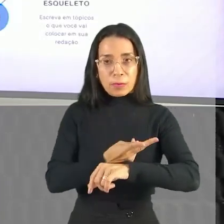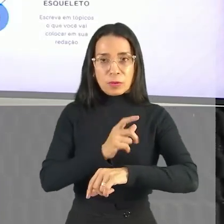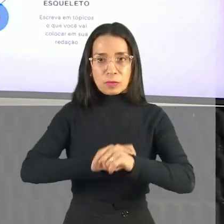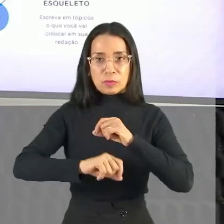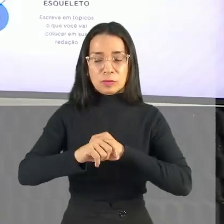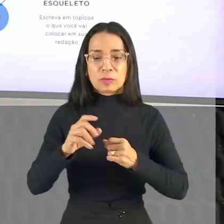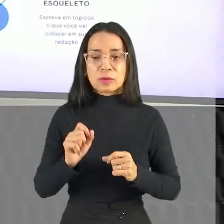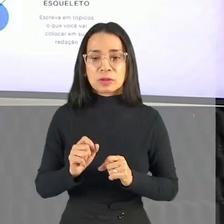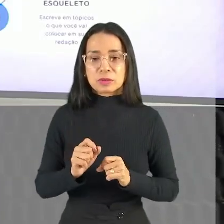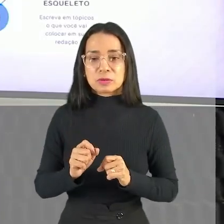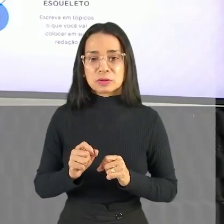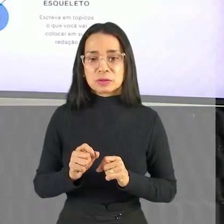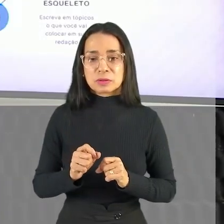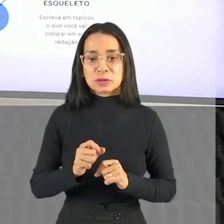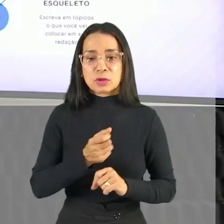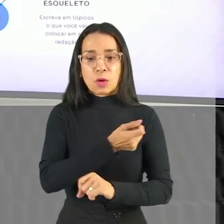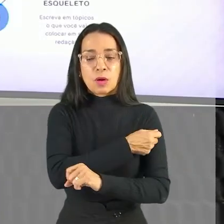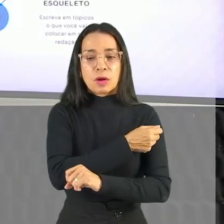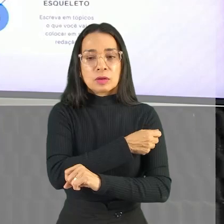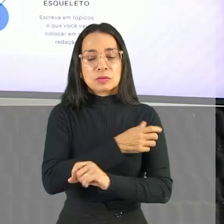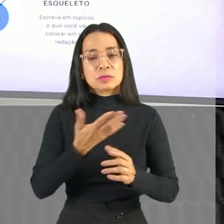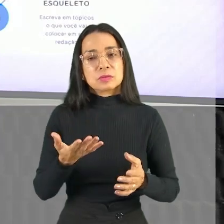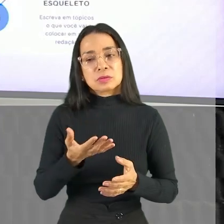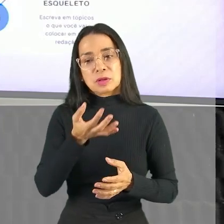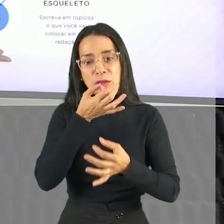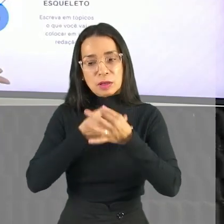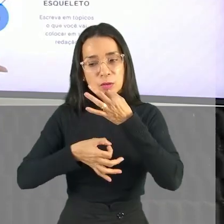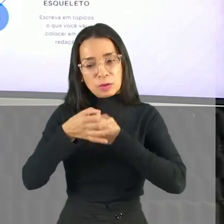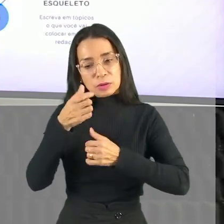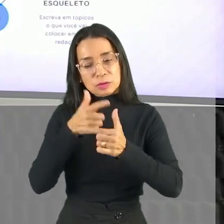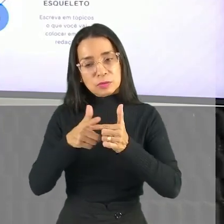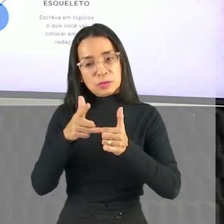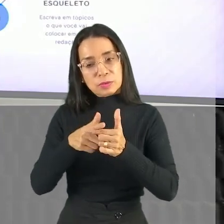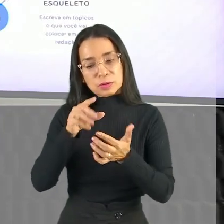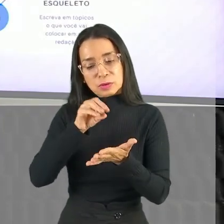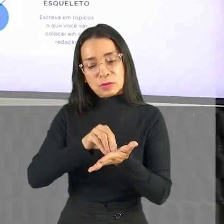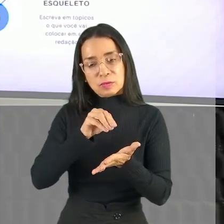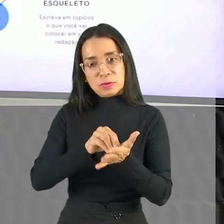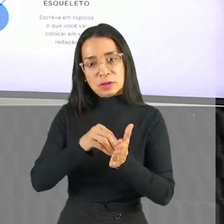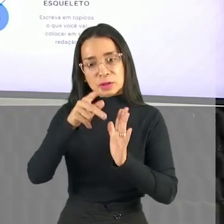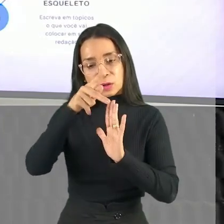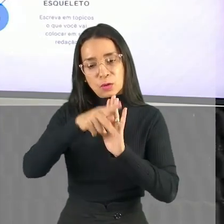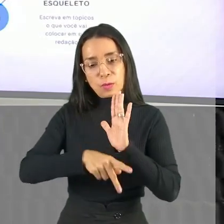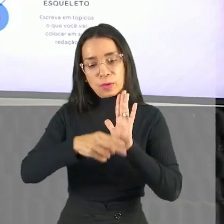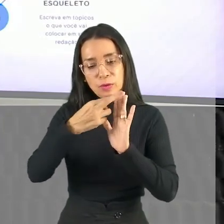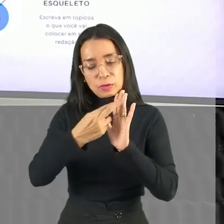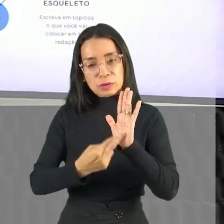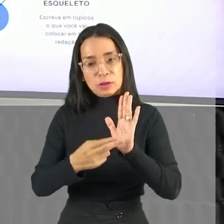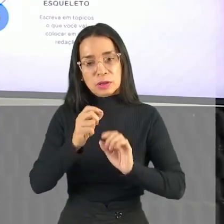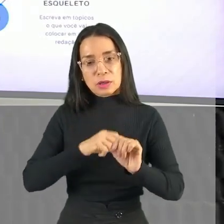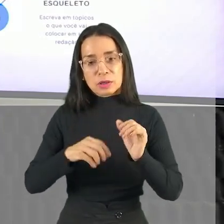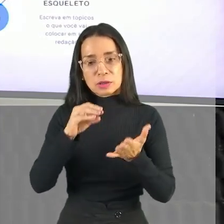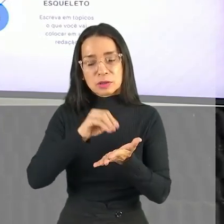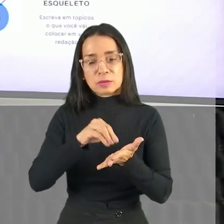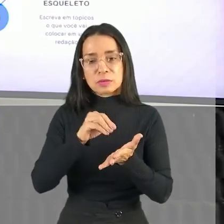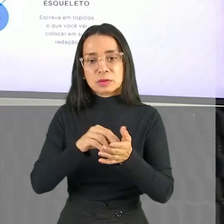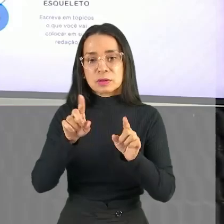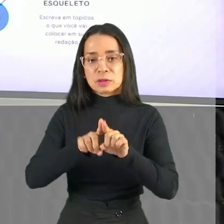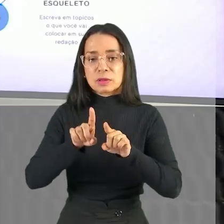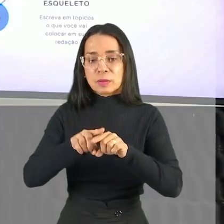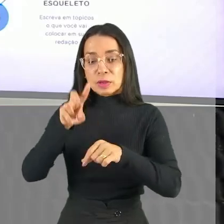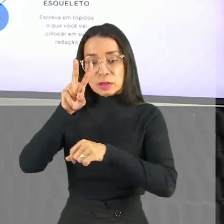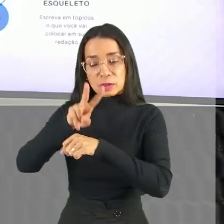eu, que sou a candidata, eu acho que é um problema, são falhas no plano diretor e falhas no